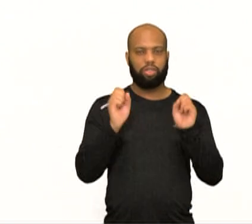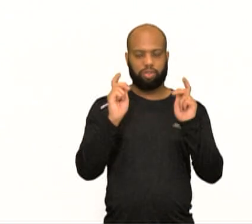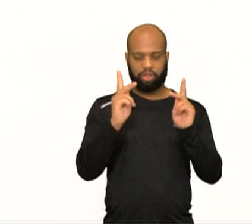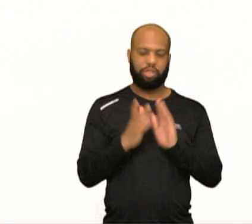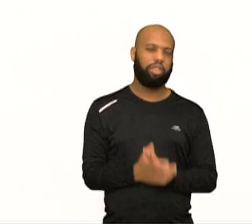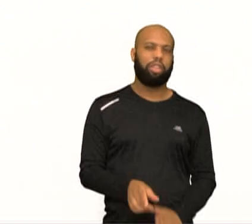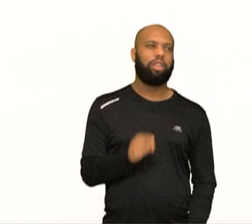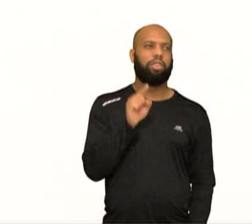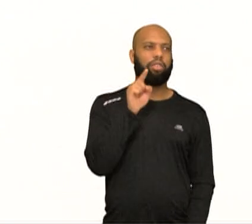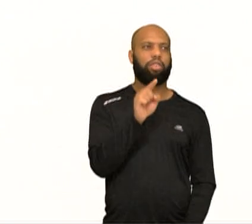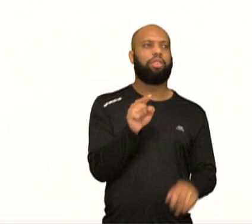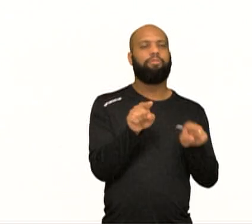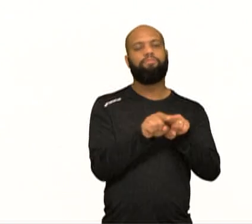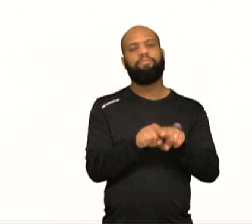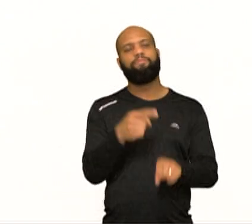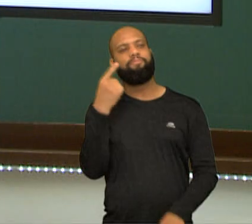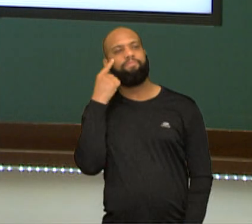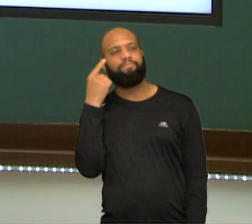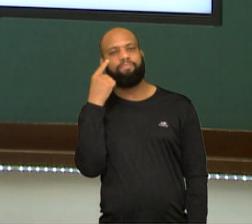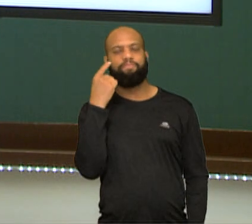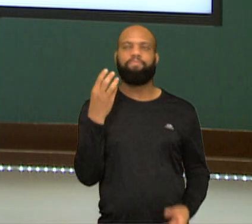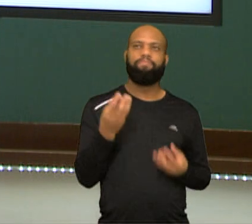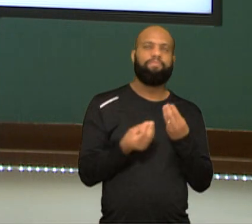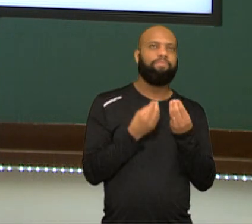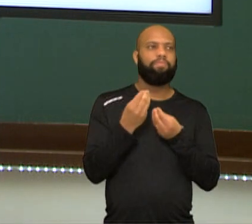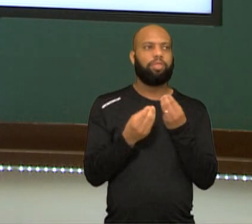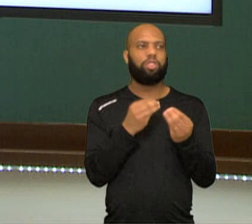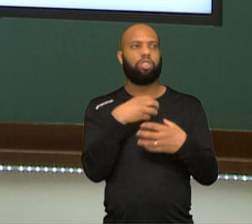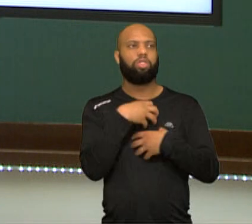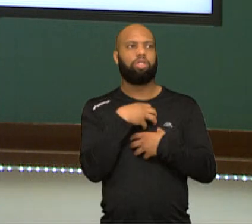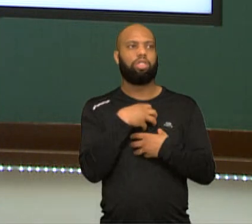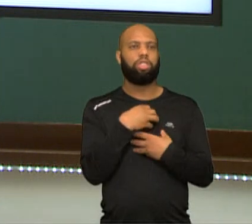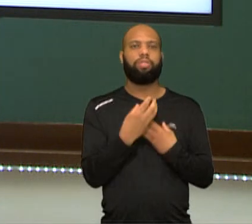Para você pensar assim de maneira mais